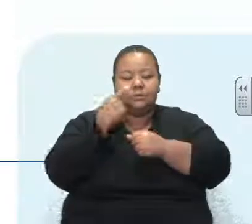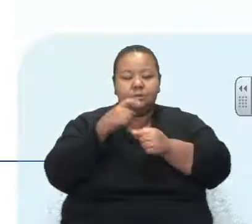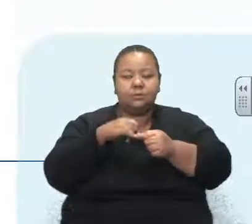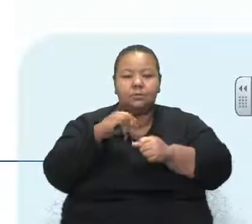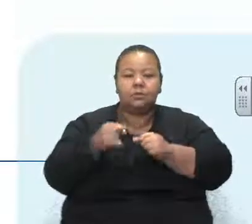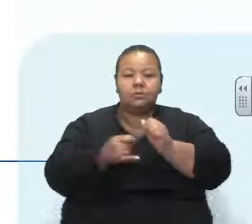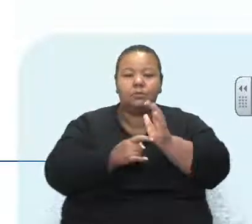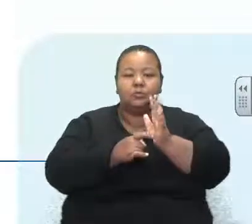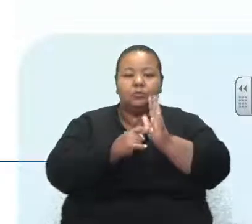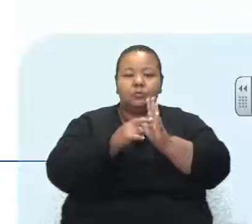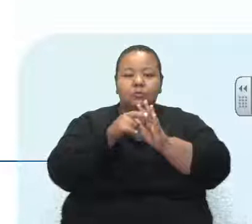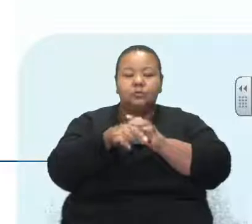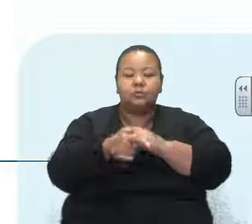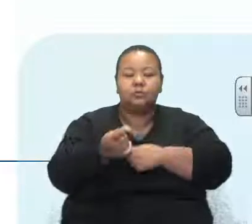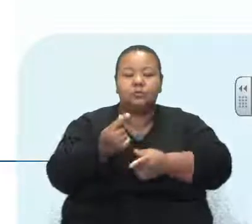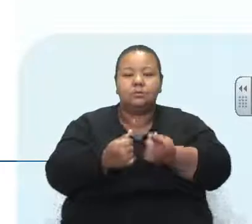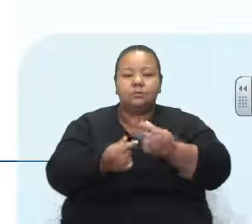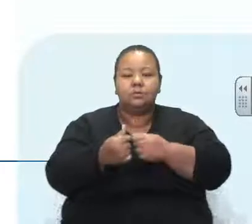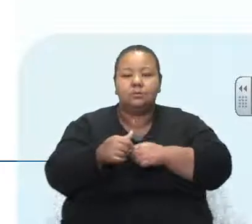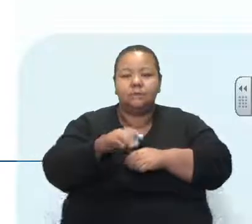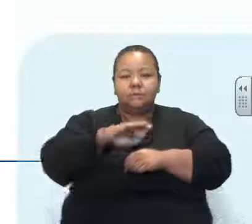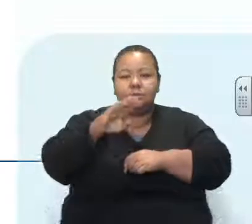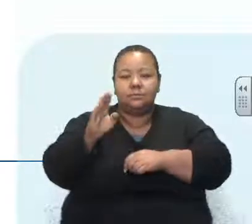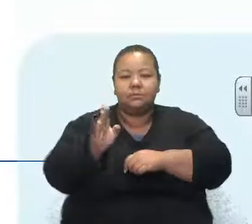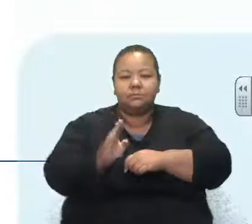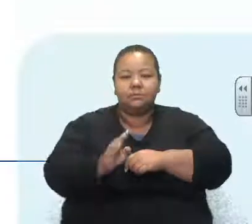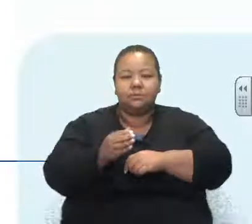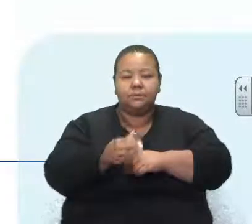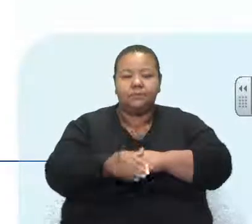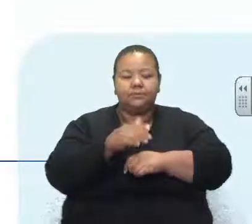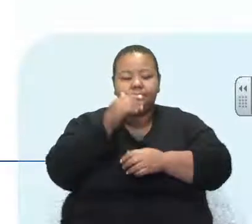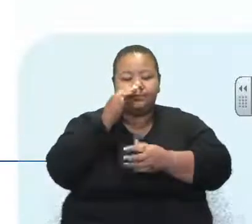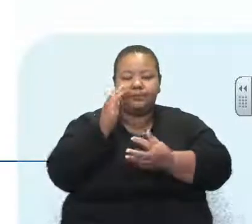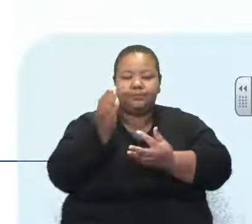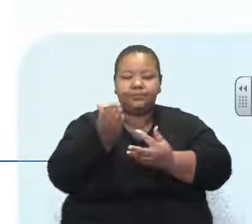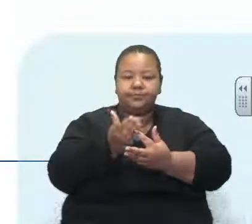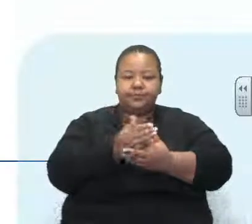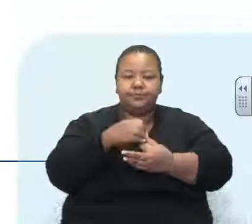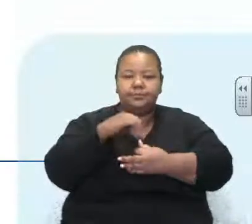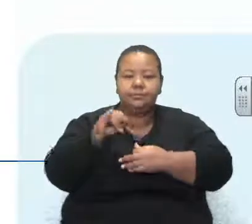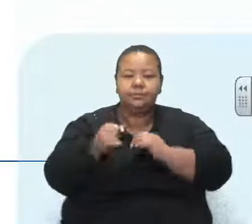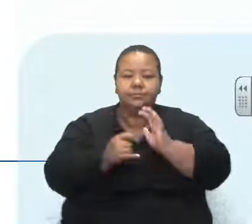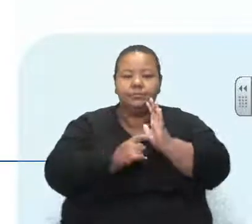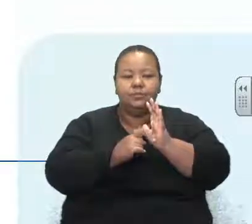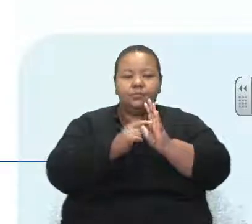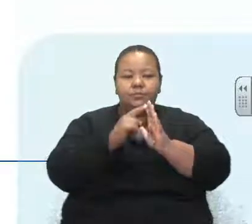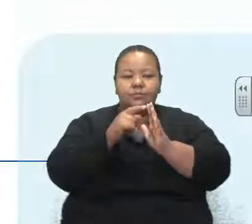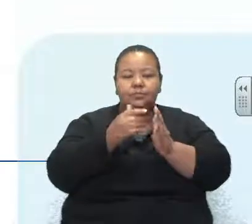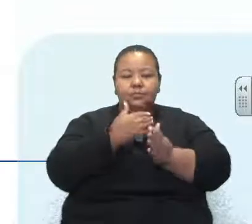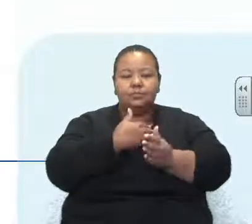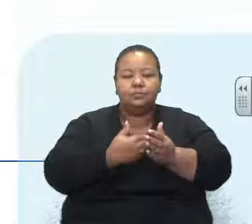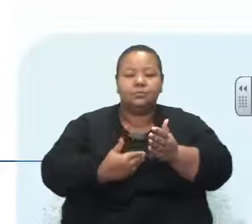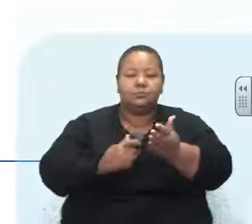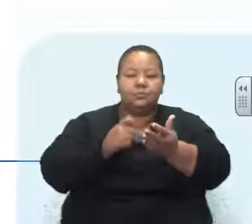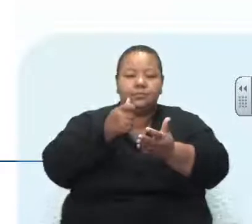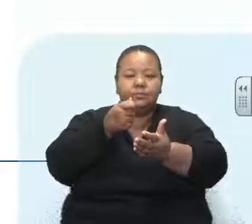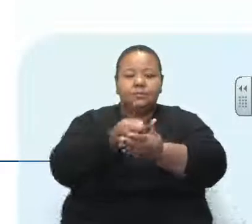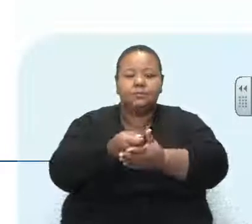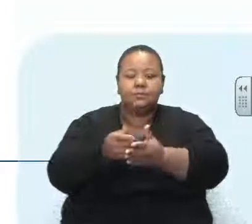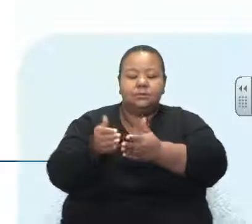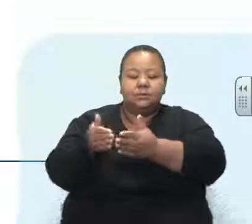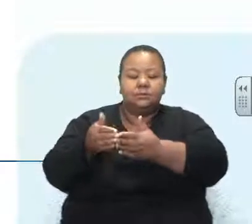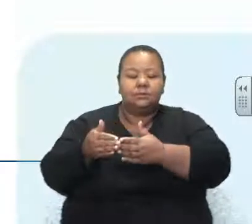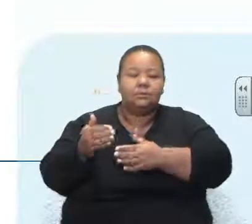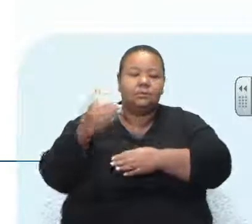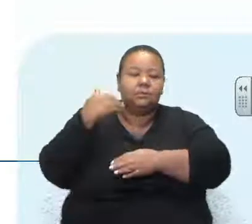juros da economia brasileira, e ela é a média de juros que o governo paga de empréstimo para os bancos, para